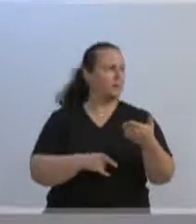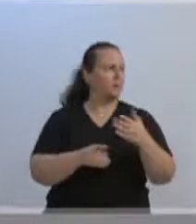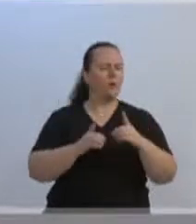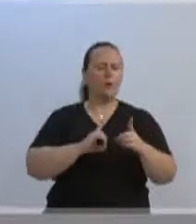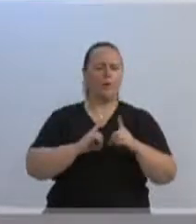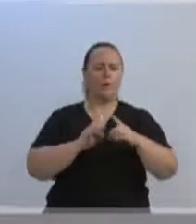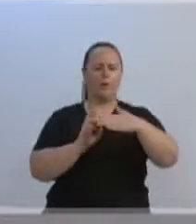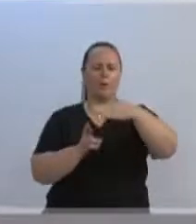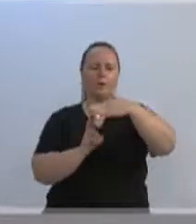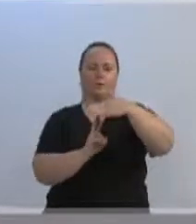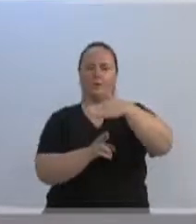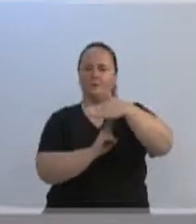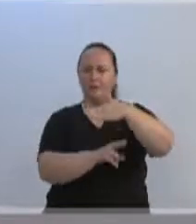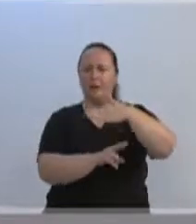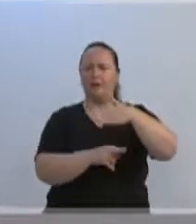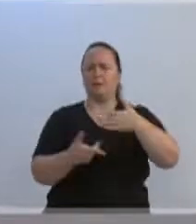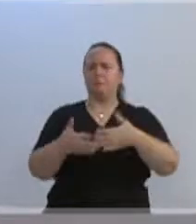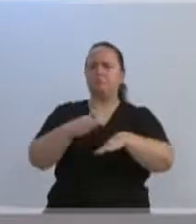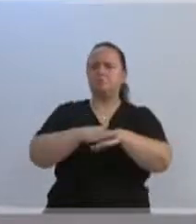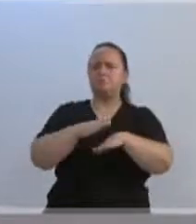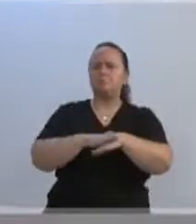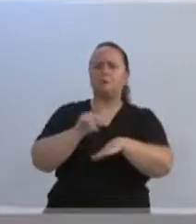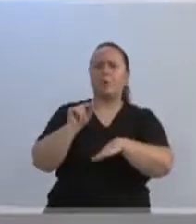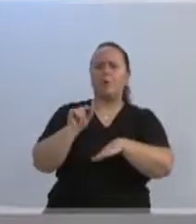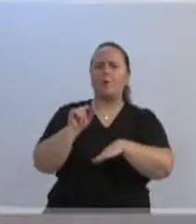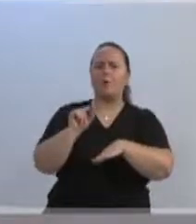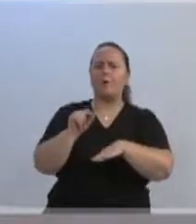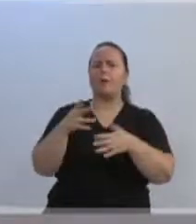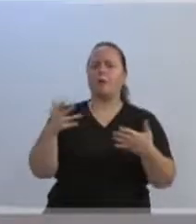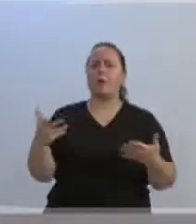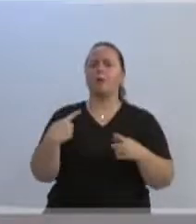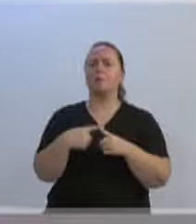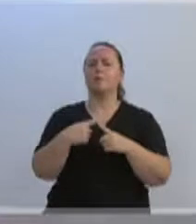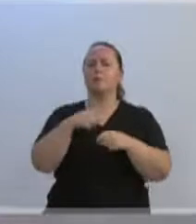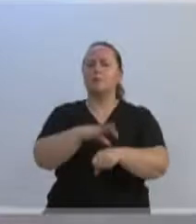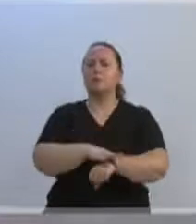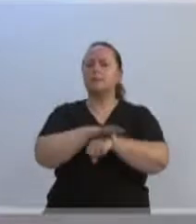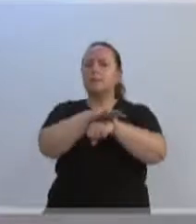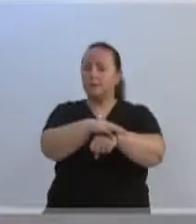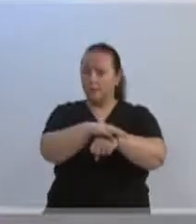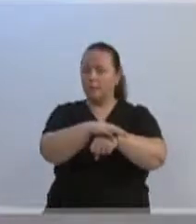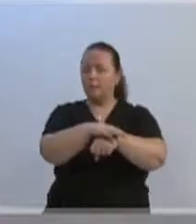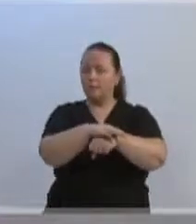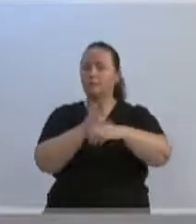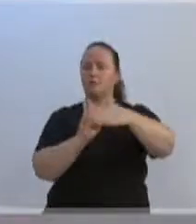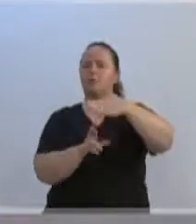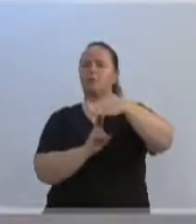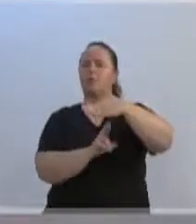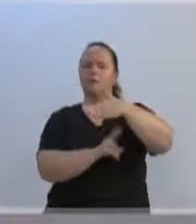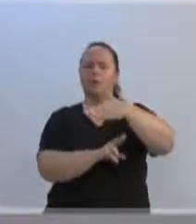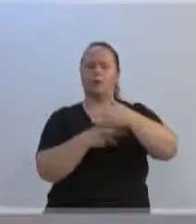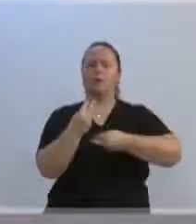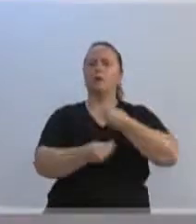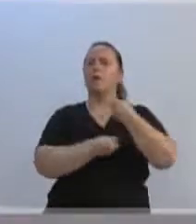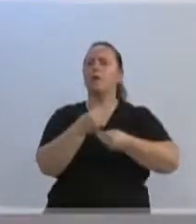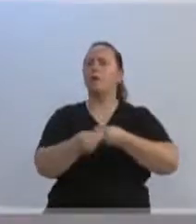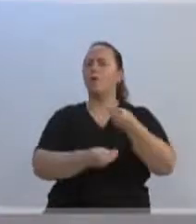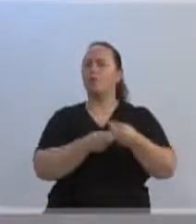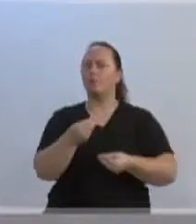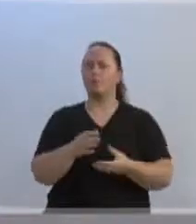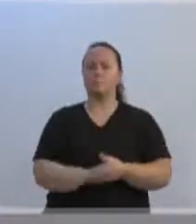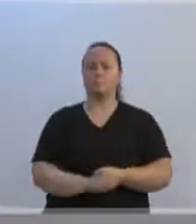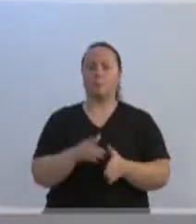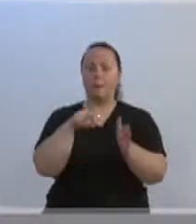perguntando o que se faz o que se está fazendo é para a questão de segurança vereador almir no terminal rodoviário acho que a pergunta não foi bem